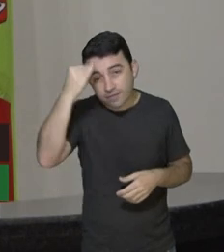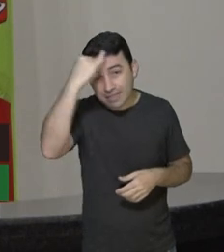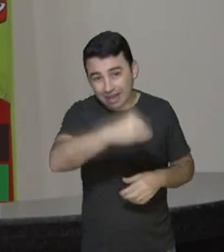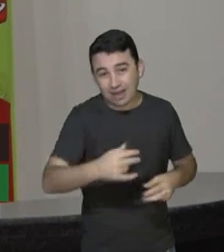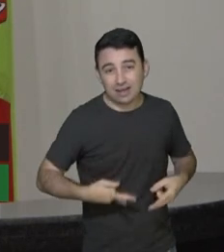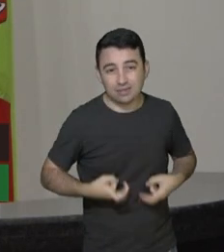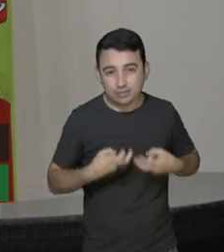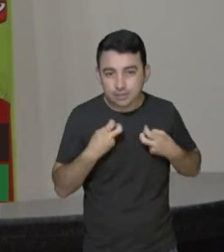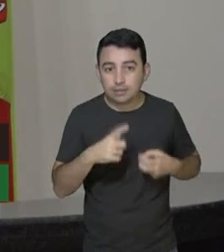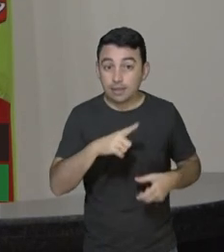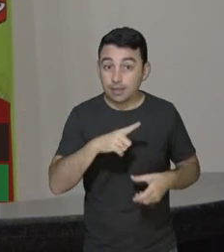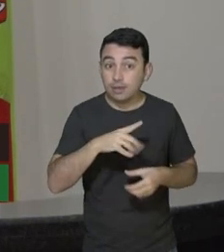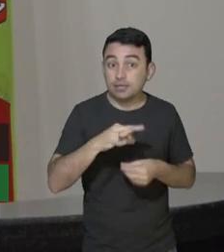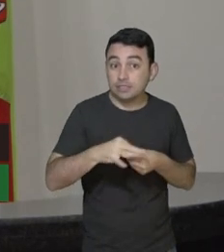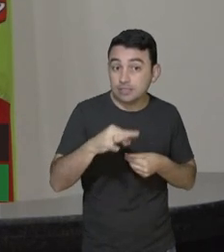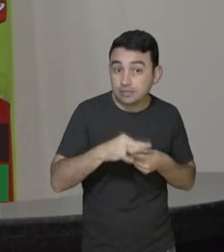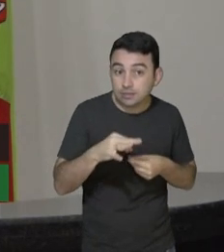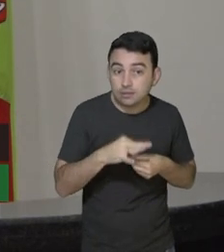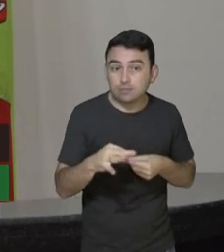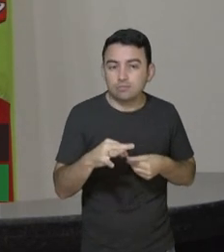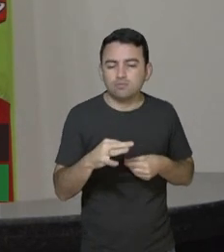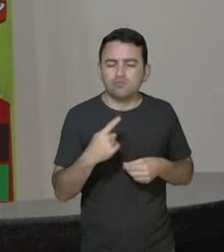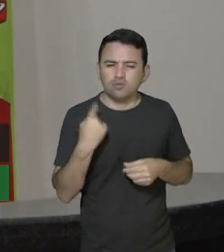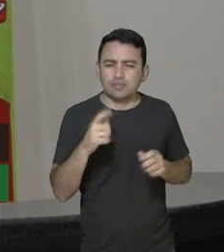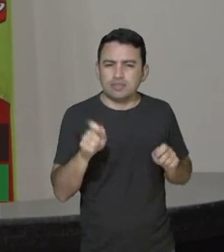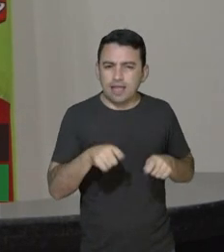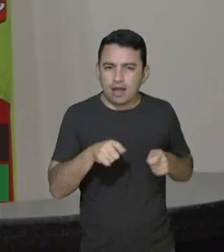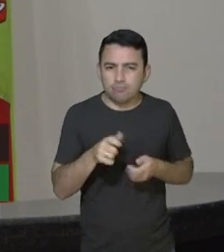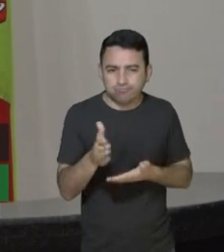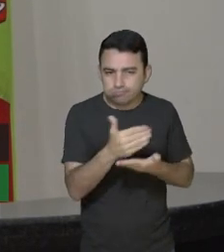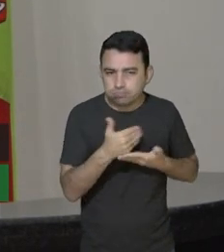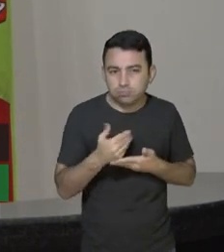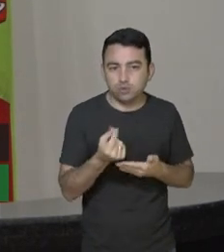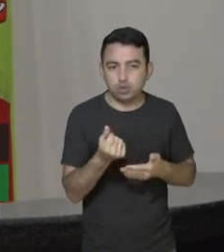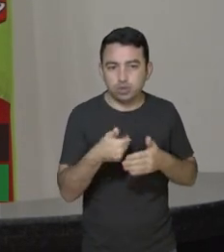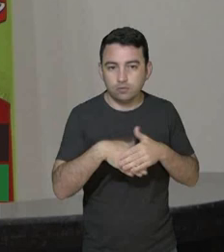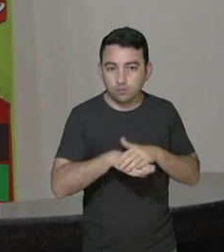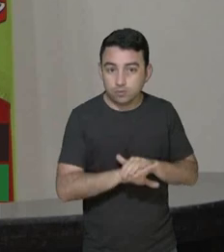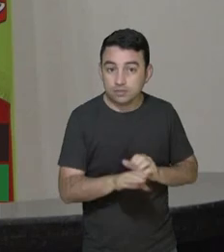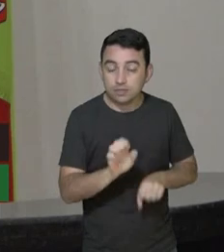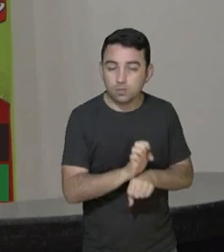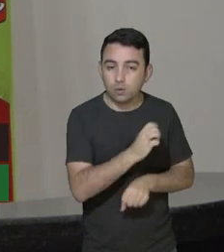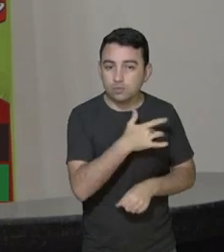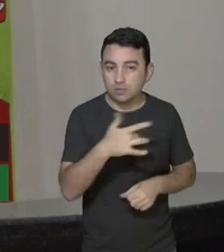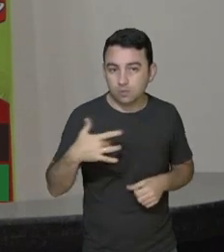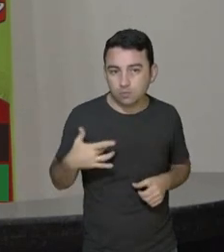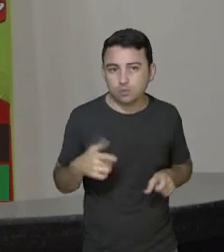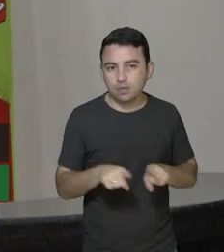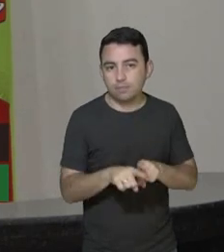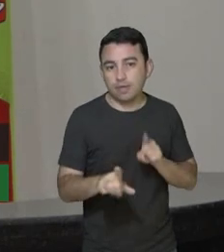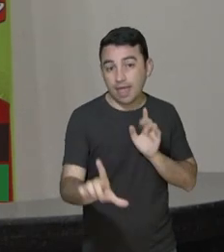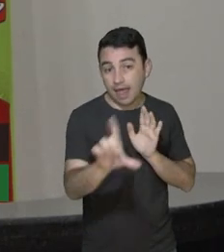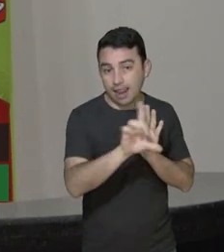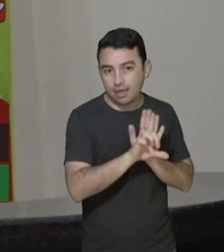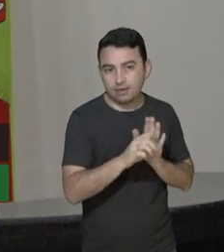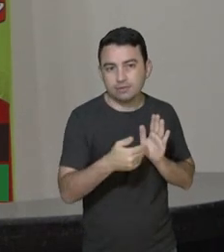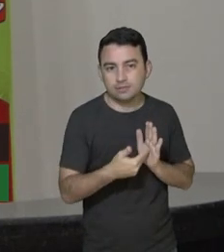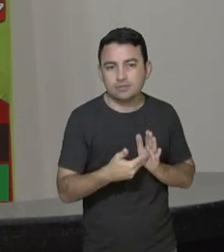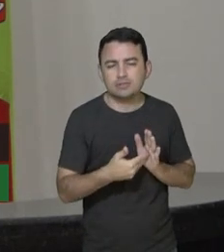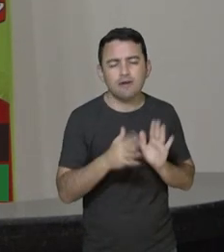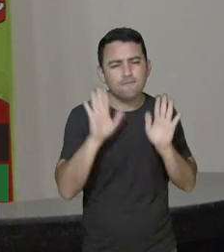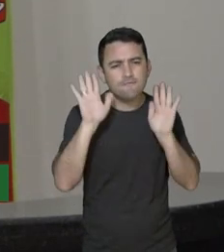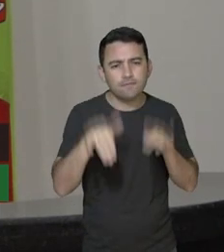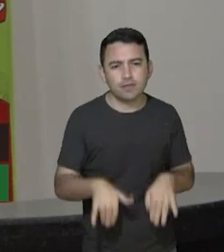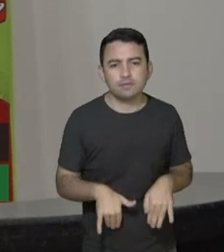as entidades entre as que podemos captar recursos do Fundo Estadual de Saúde, lei que representa o fim